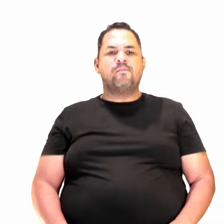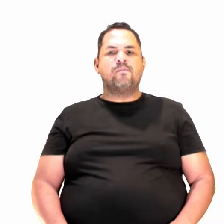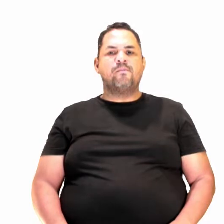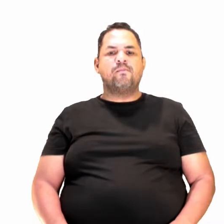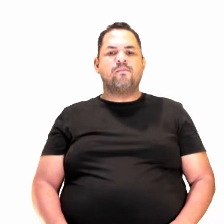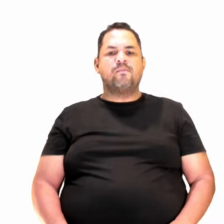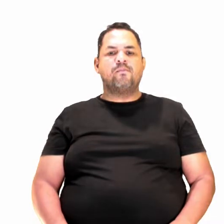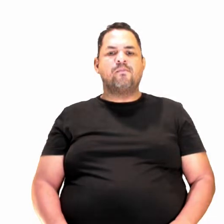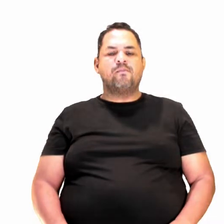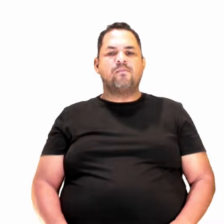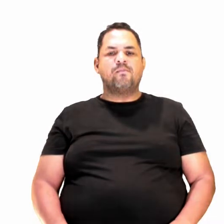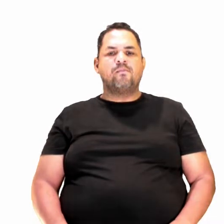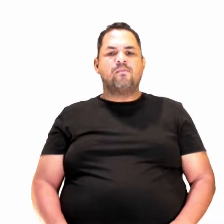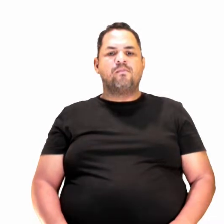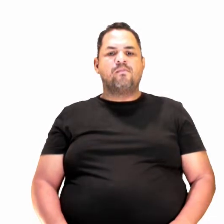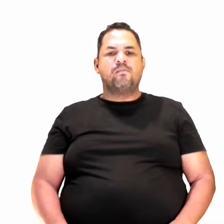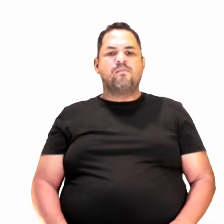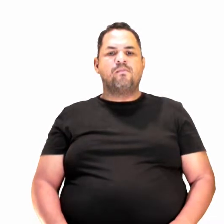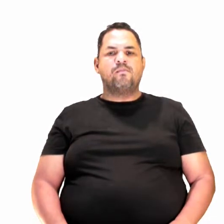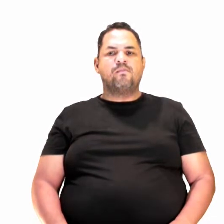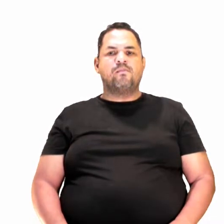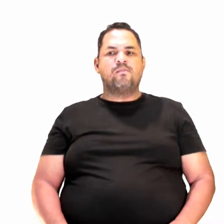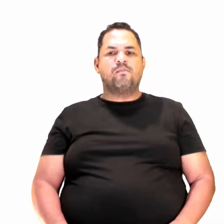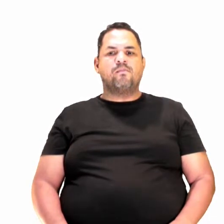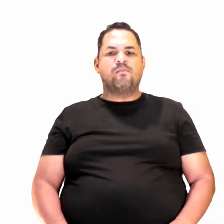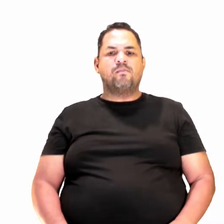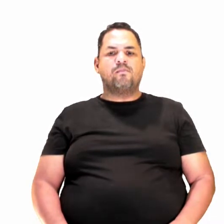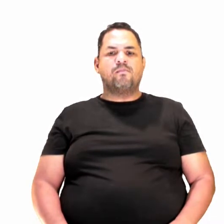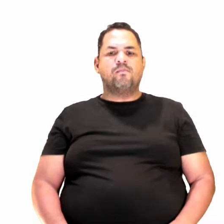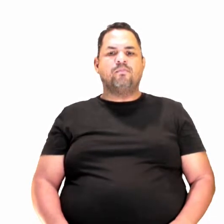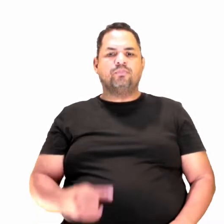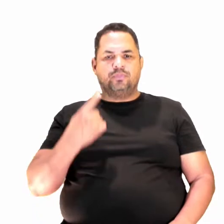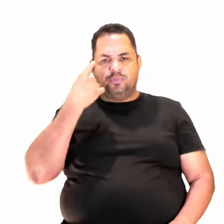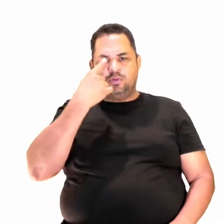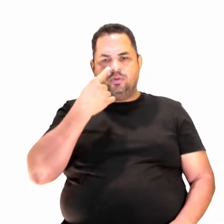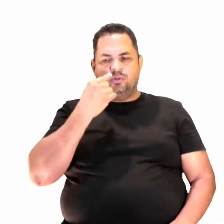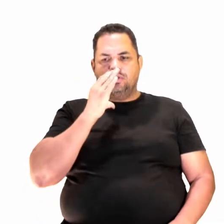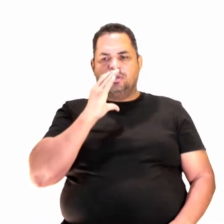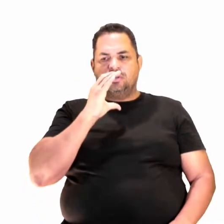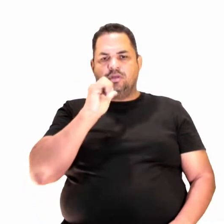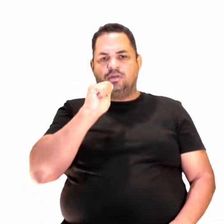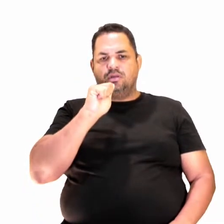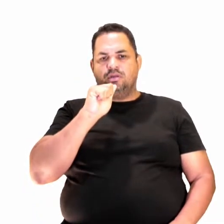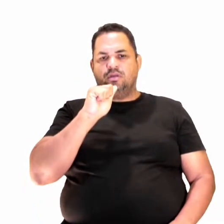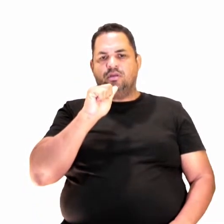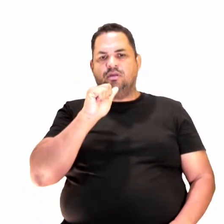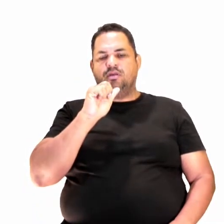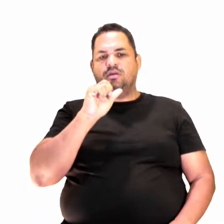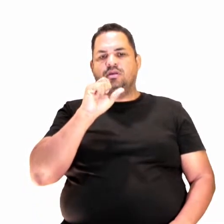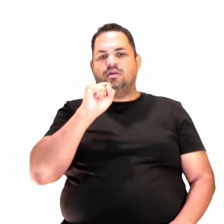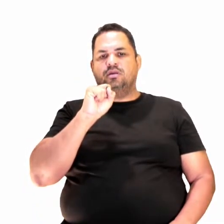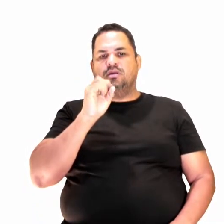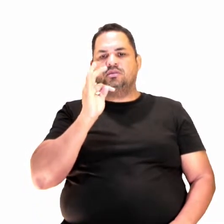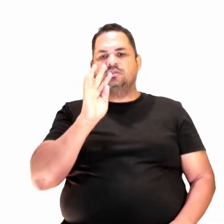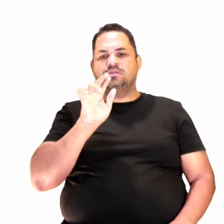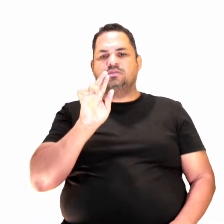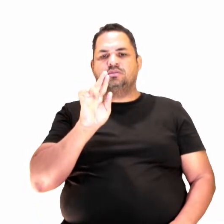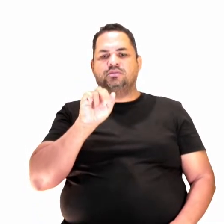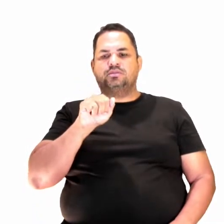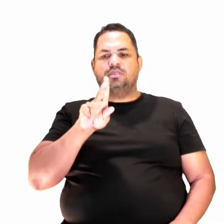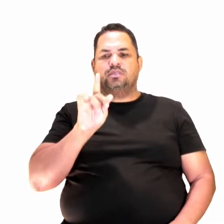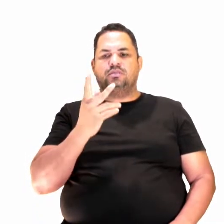A irmã dela, her sister, por isso que eu mudei o meu auxiliar para does ao invés de do. Certo? What does her sister